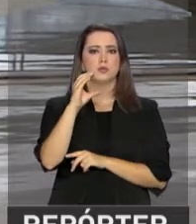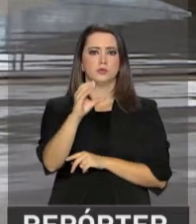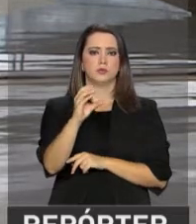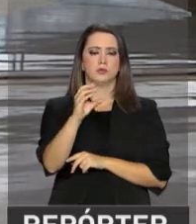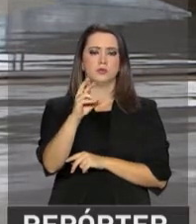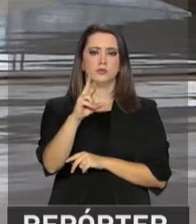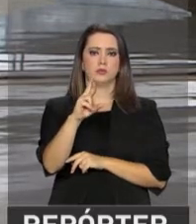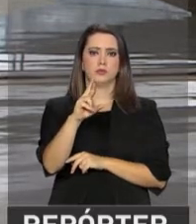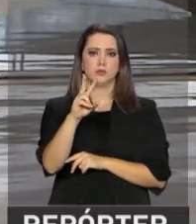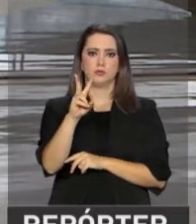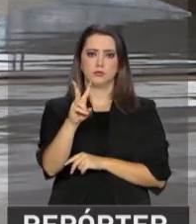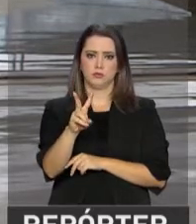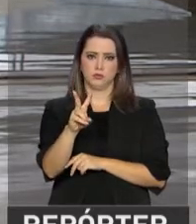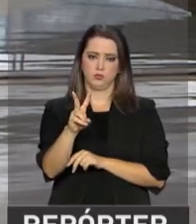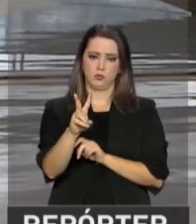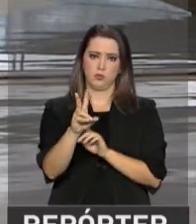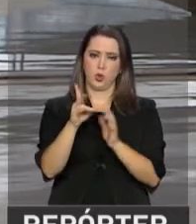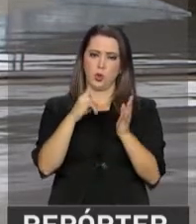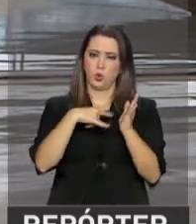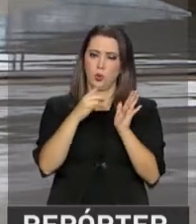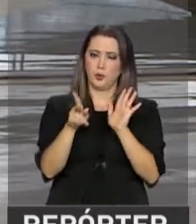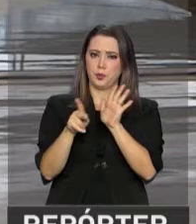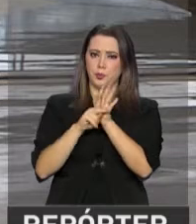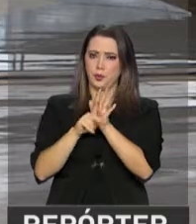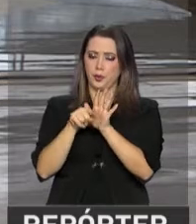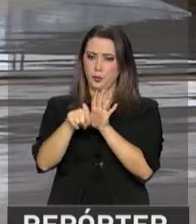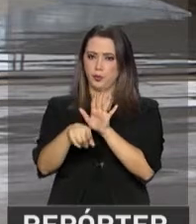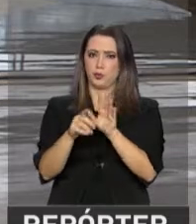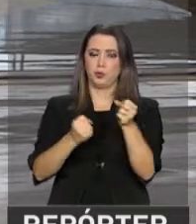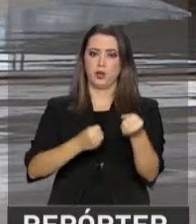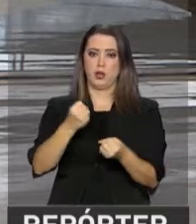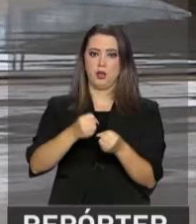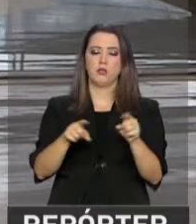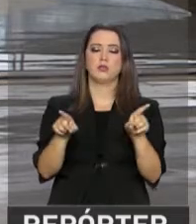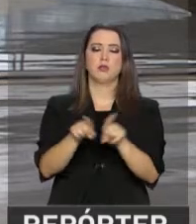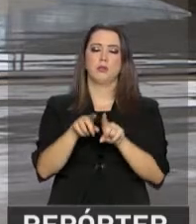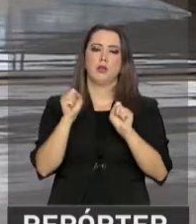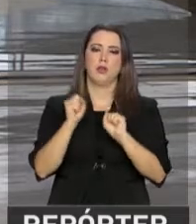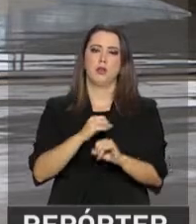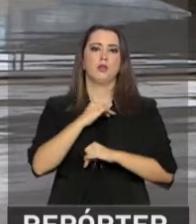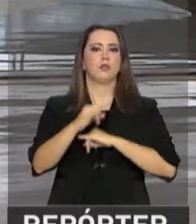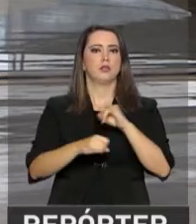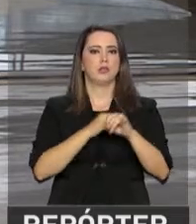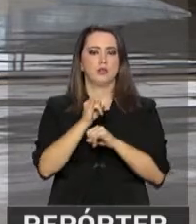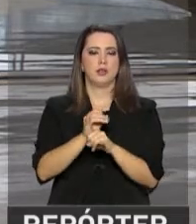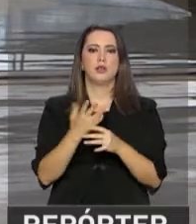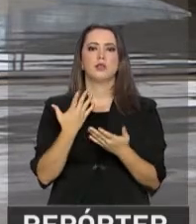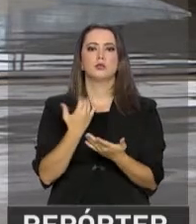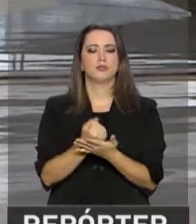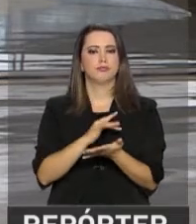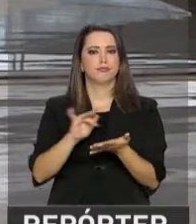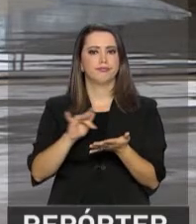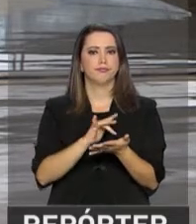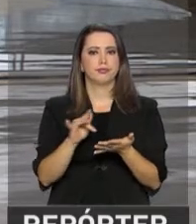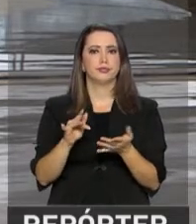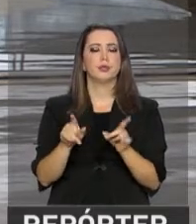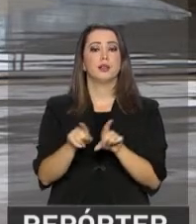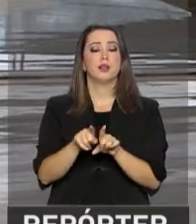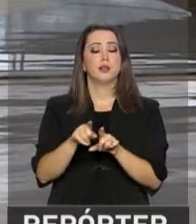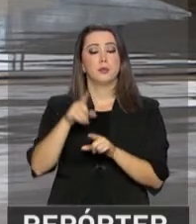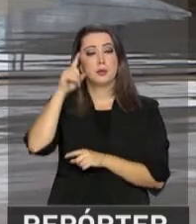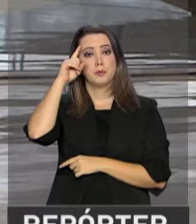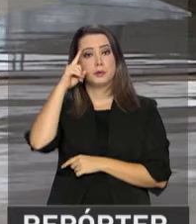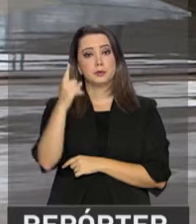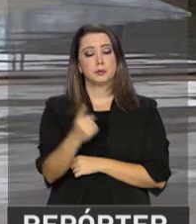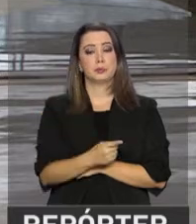veículo eletrônico ou seja o documento do carro passa também agora será a versão digital a resolução também determina que os